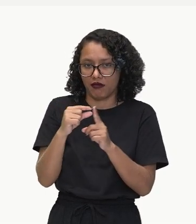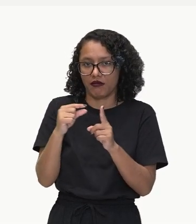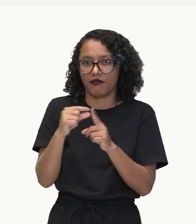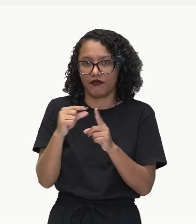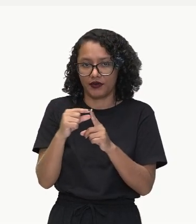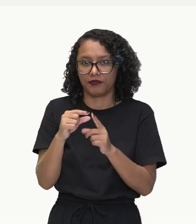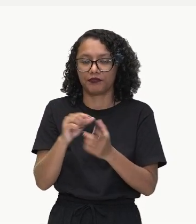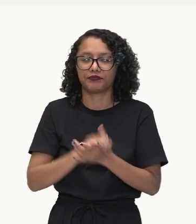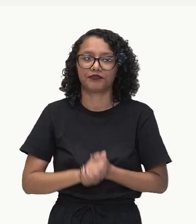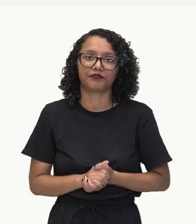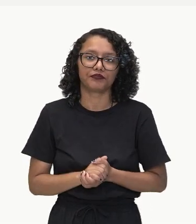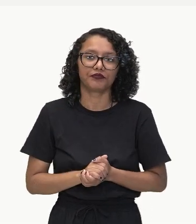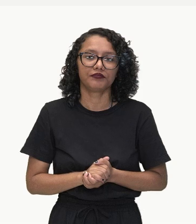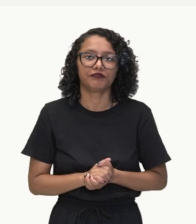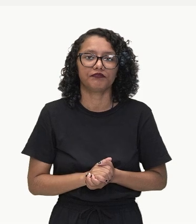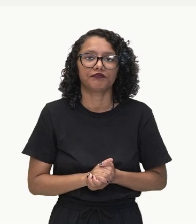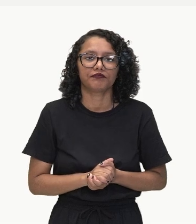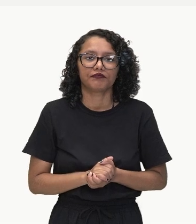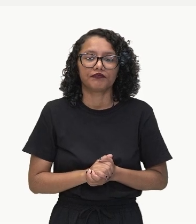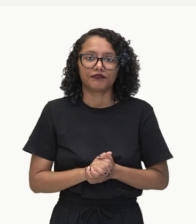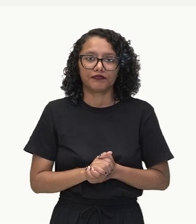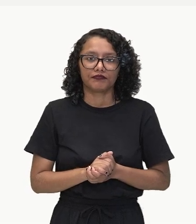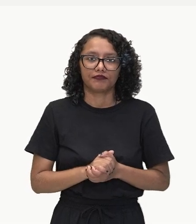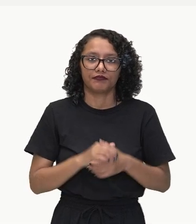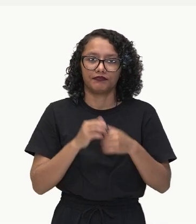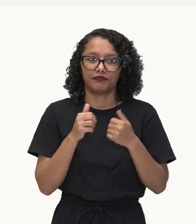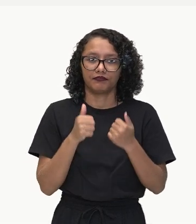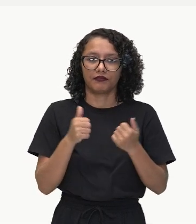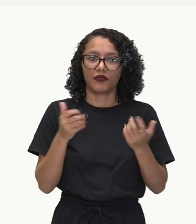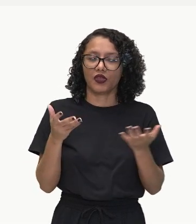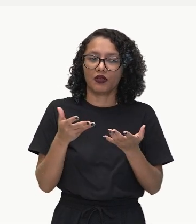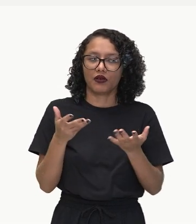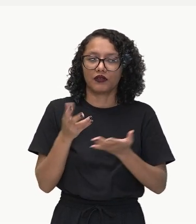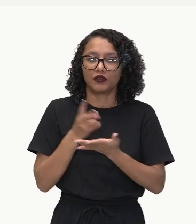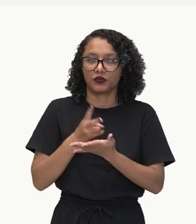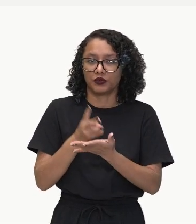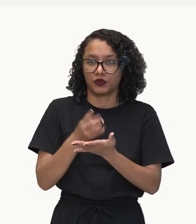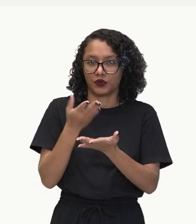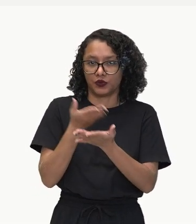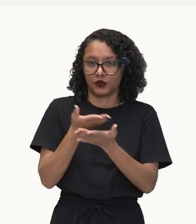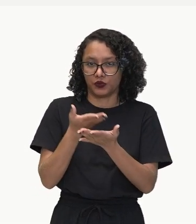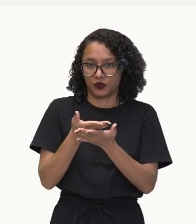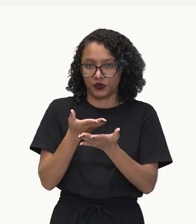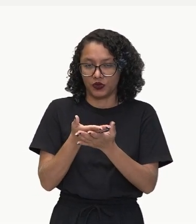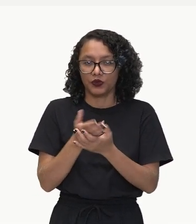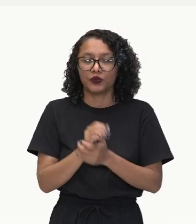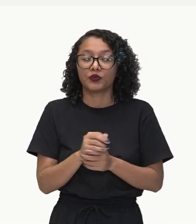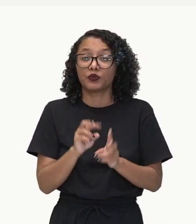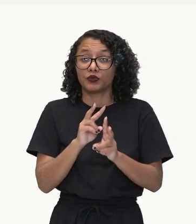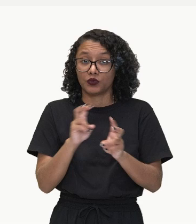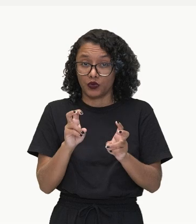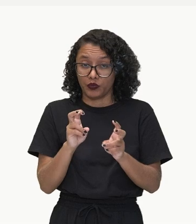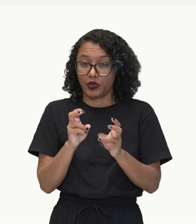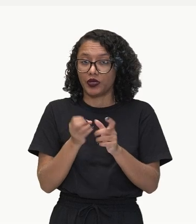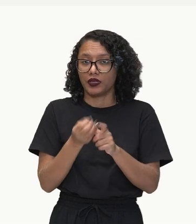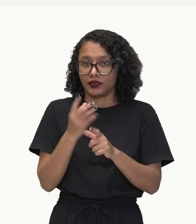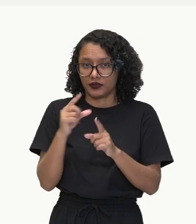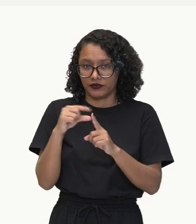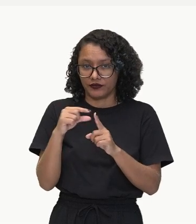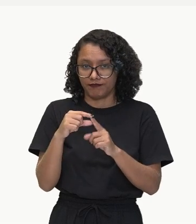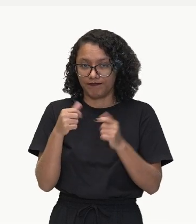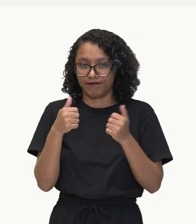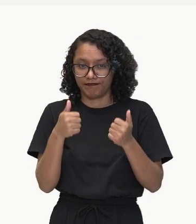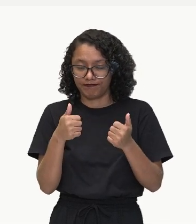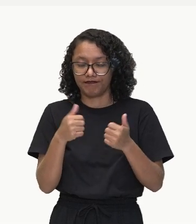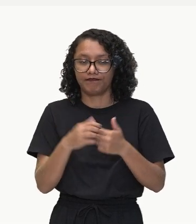palavra sonhante. Muito bem. Vamos falar ainda, continuar falando ainda sobre formação de palavras? Muito